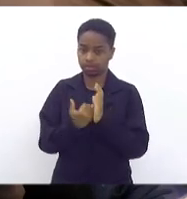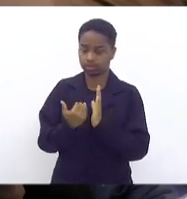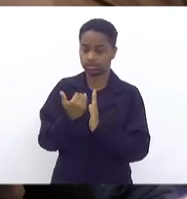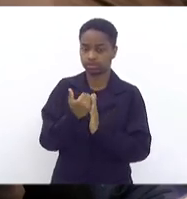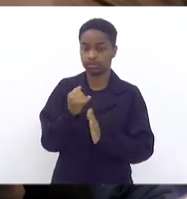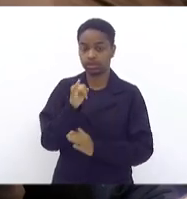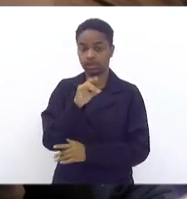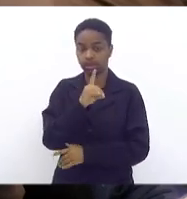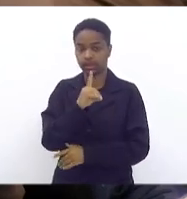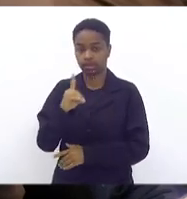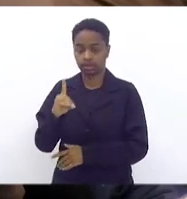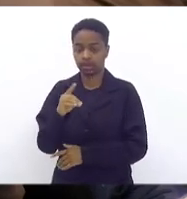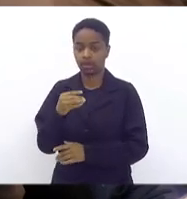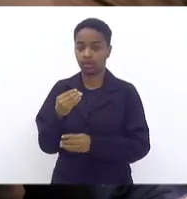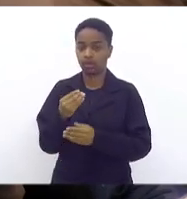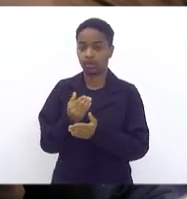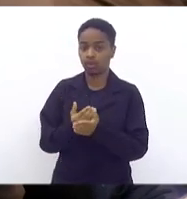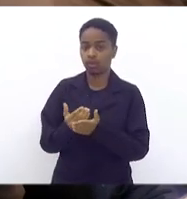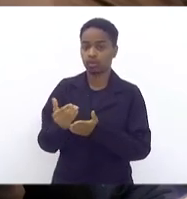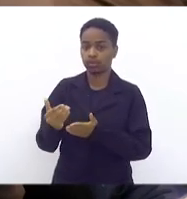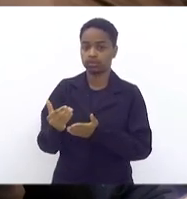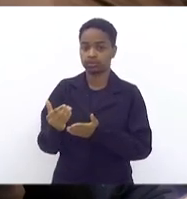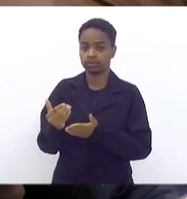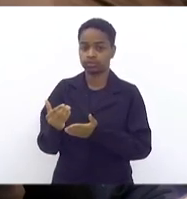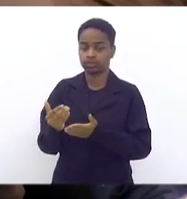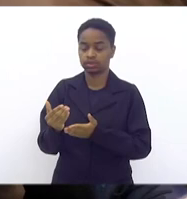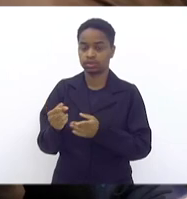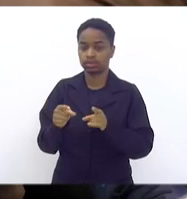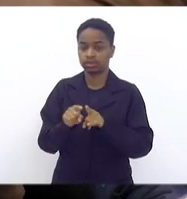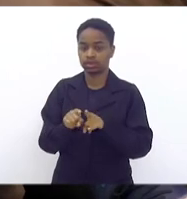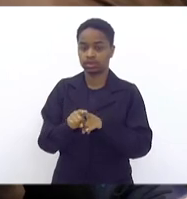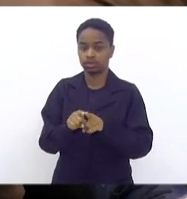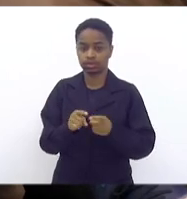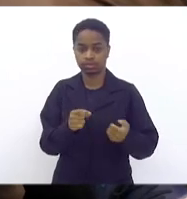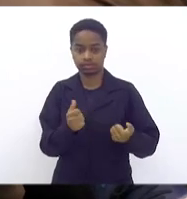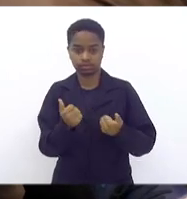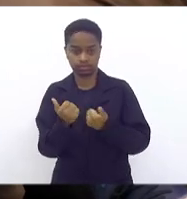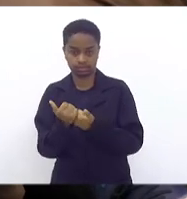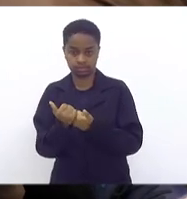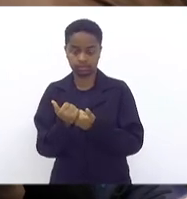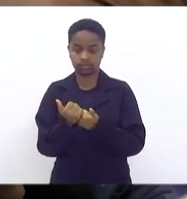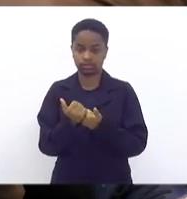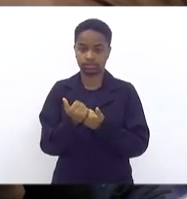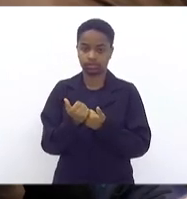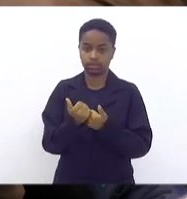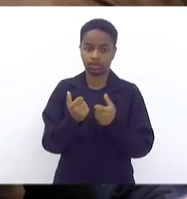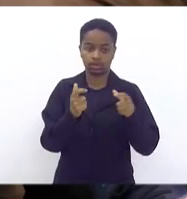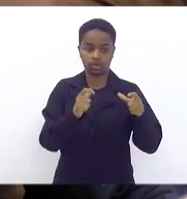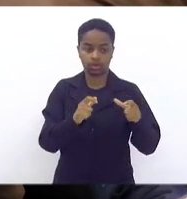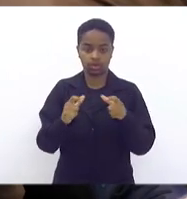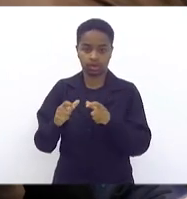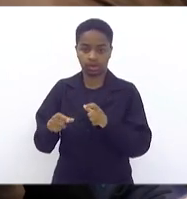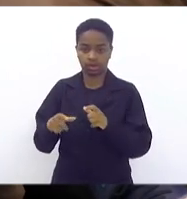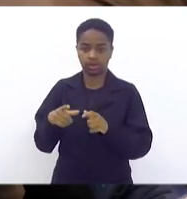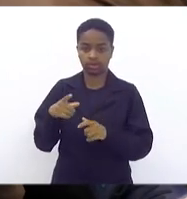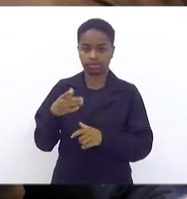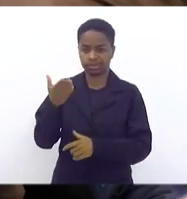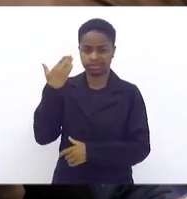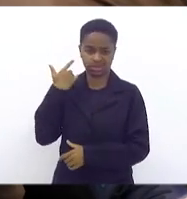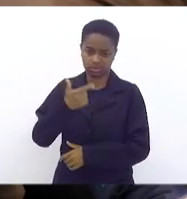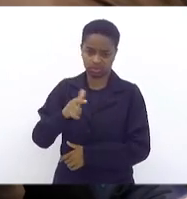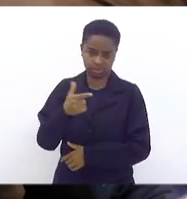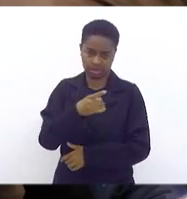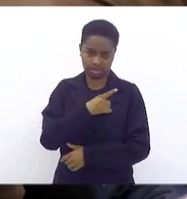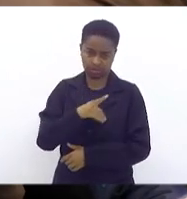iddd começou até fazendo um trabalho assistencial nos lugares onde a defensoria na época nem existia